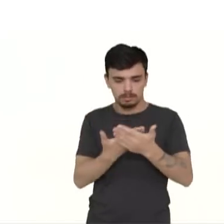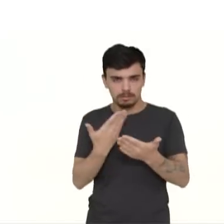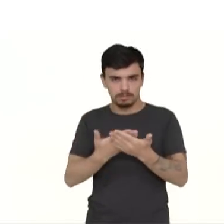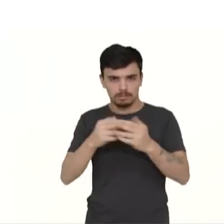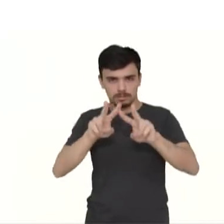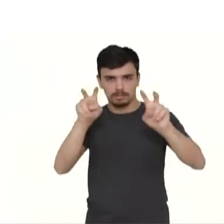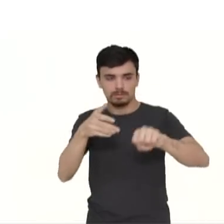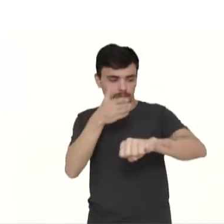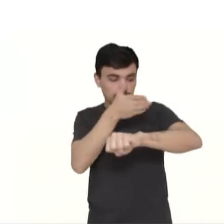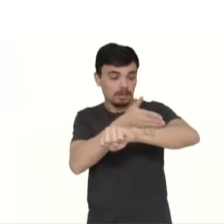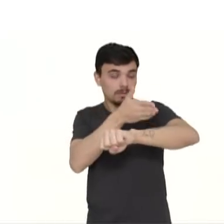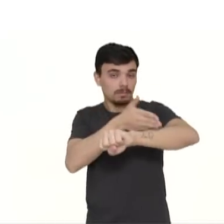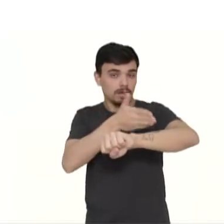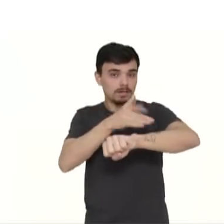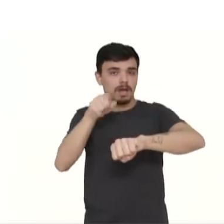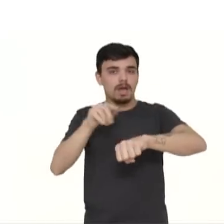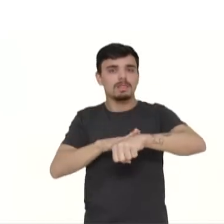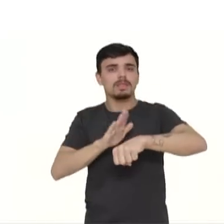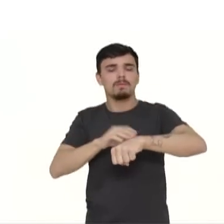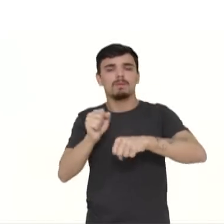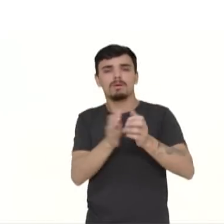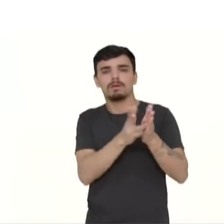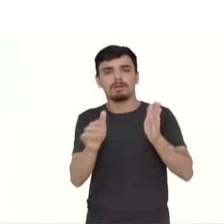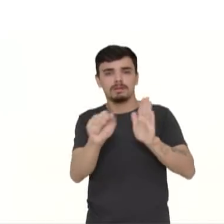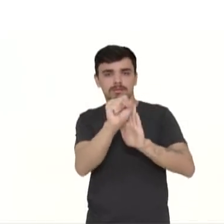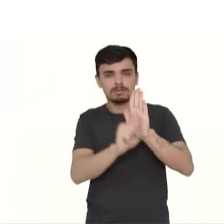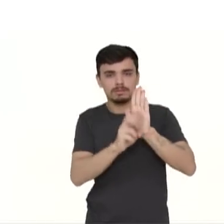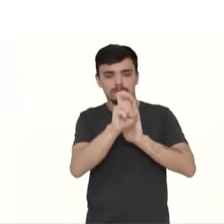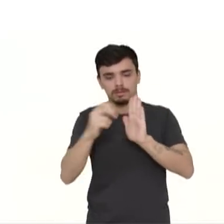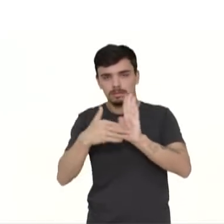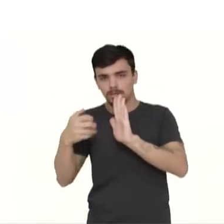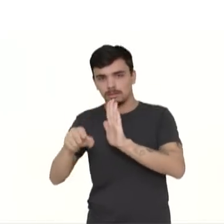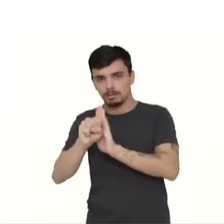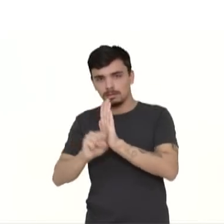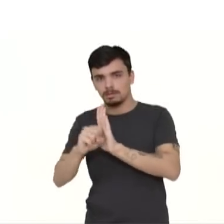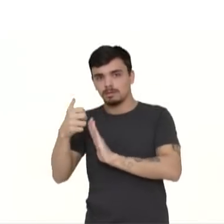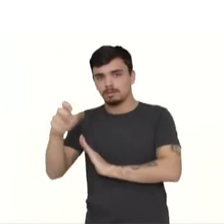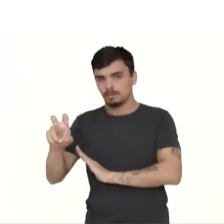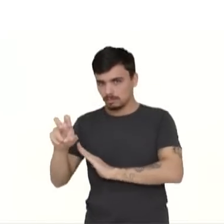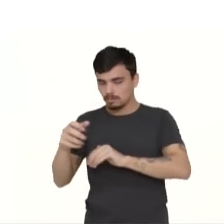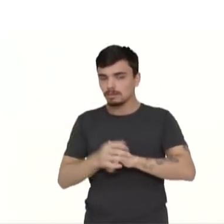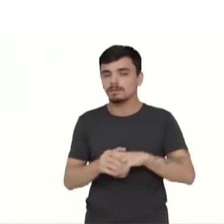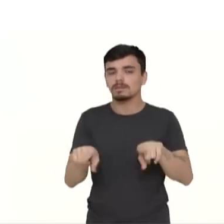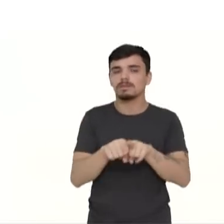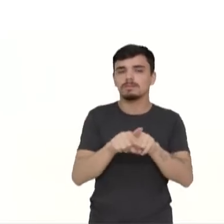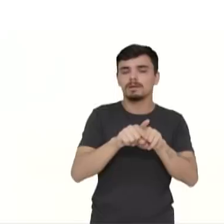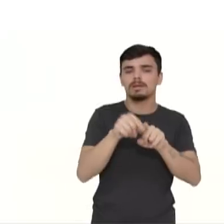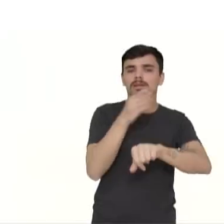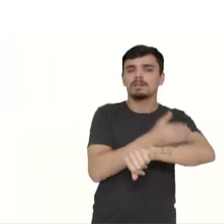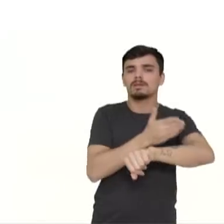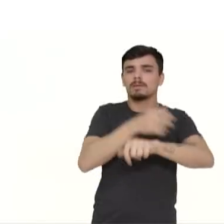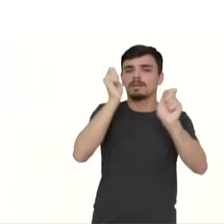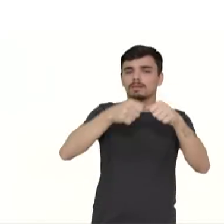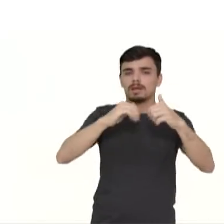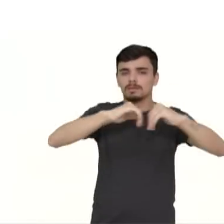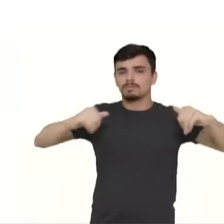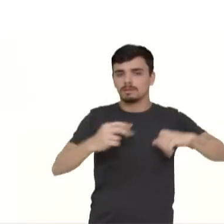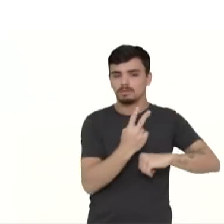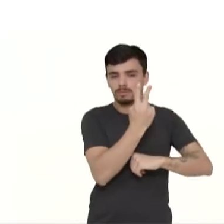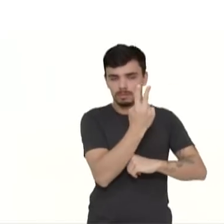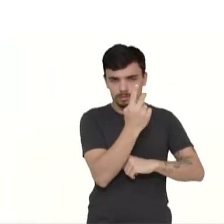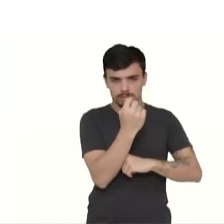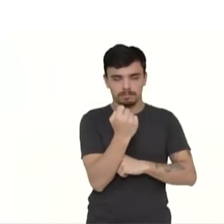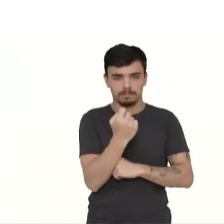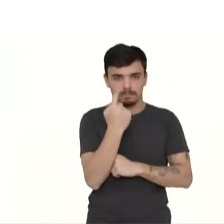Idade Média, que é um período que vai do século V até o século XV, né? E a Idade Média pode ser dividida em dois períodos.